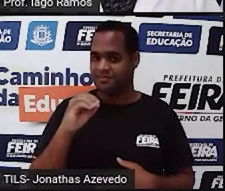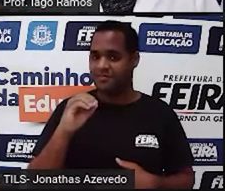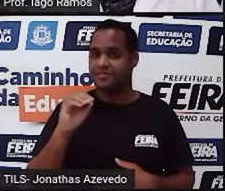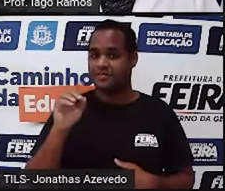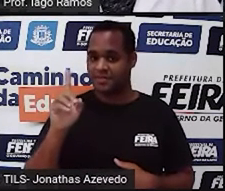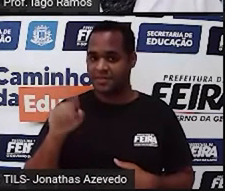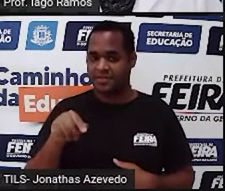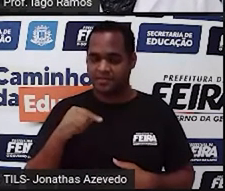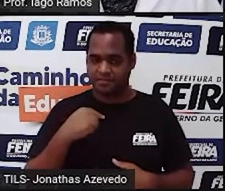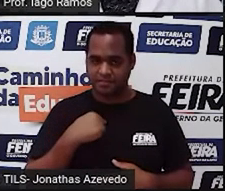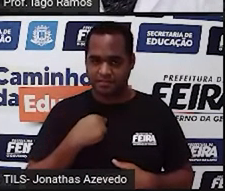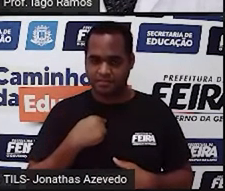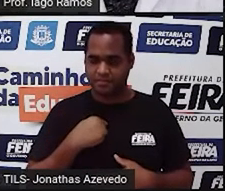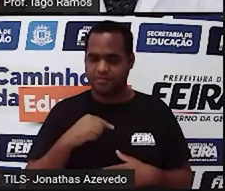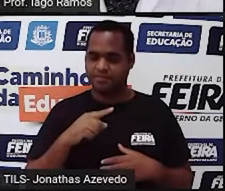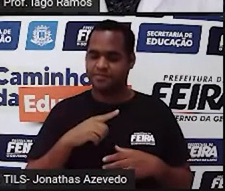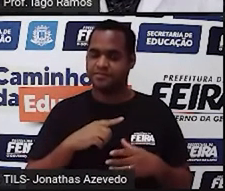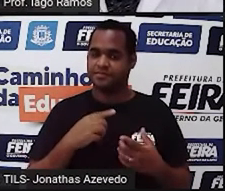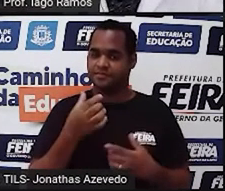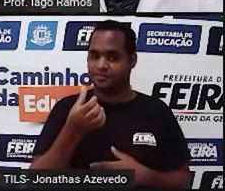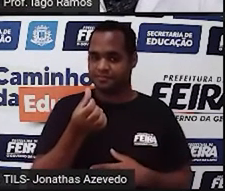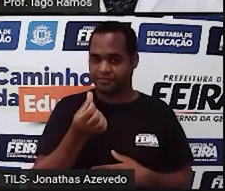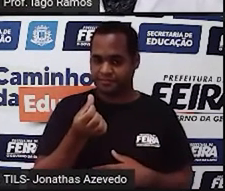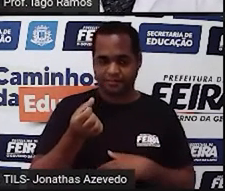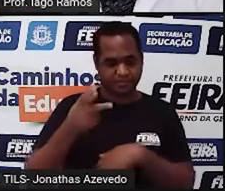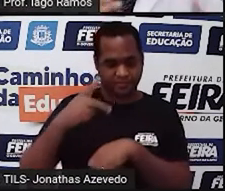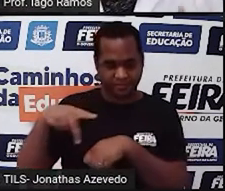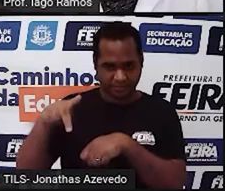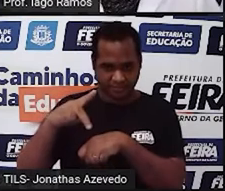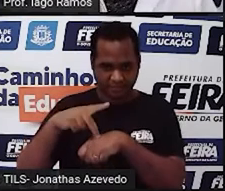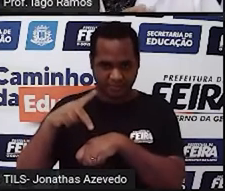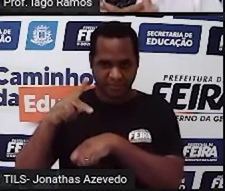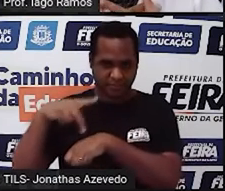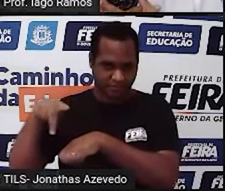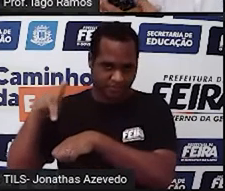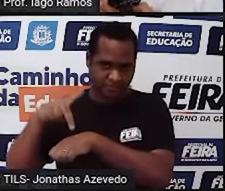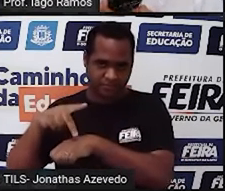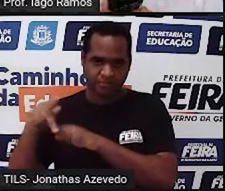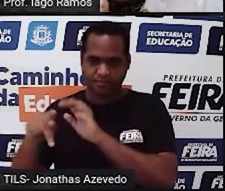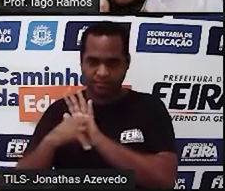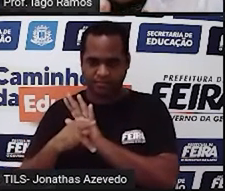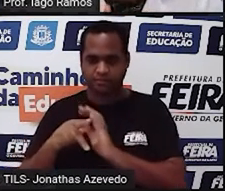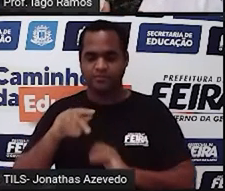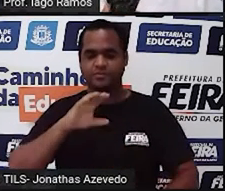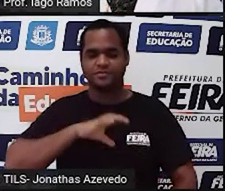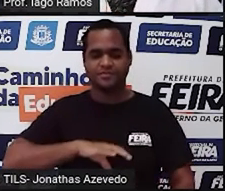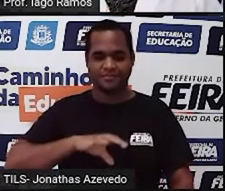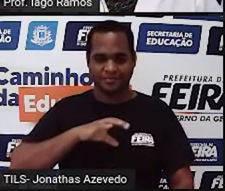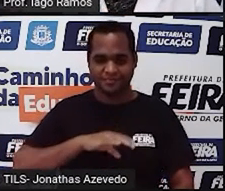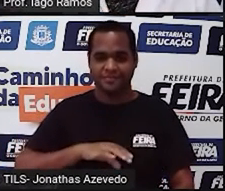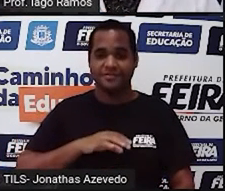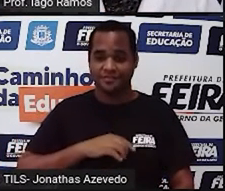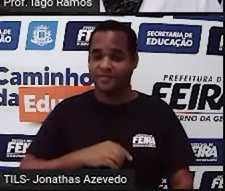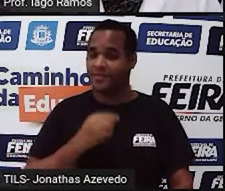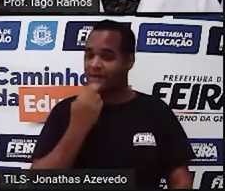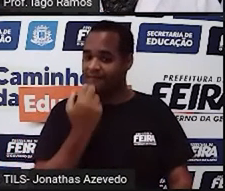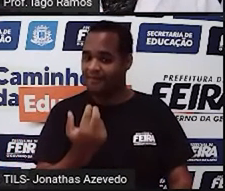dialetos né existem lá seis países que falam o nosso idioma